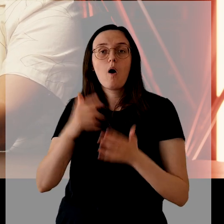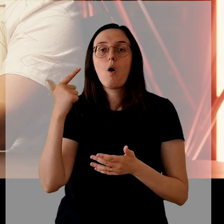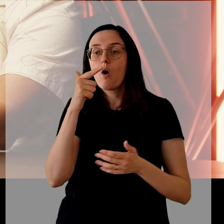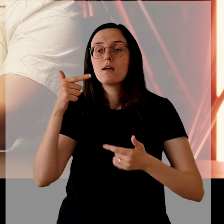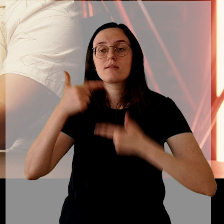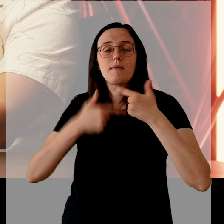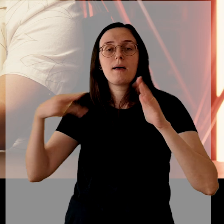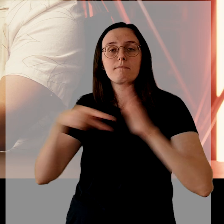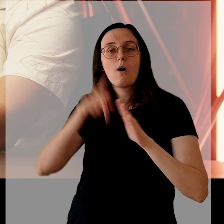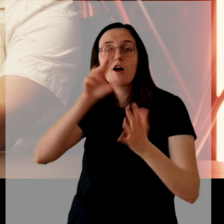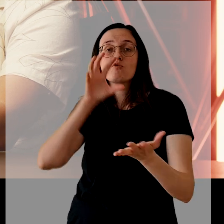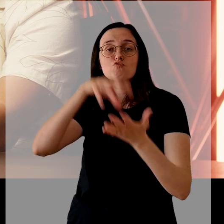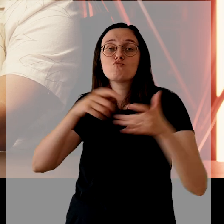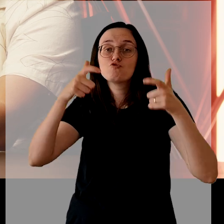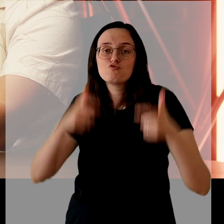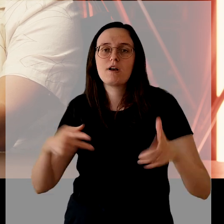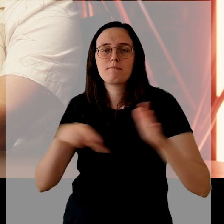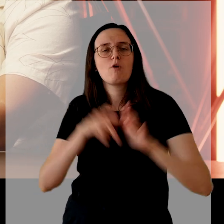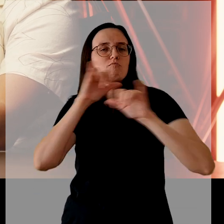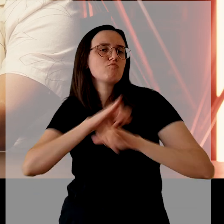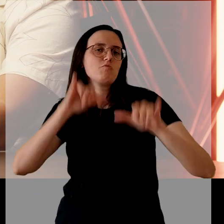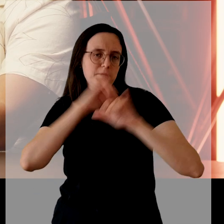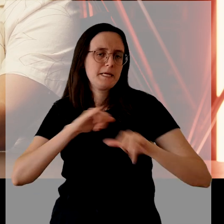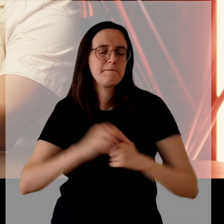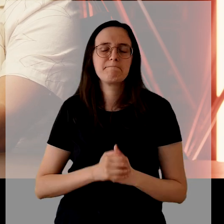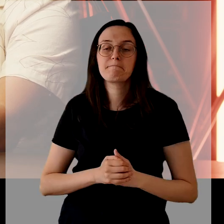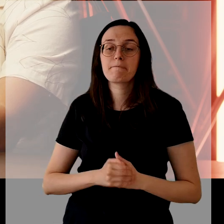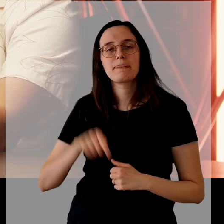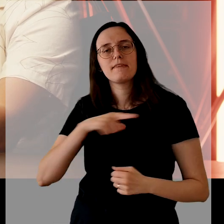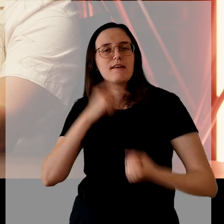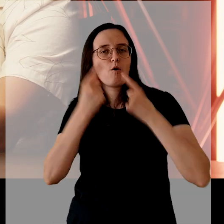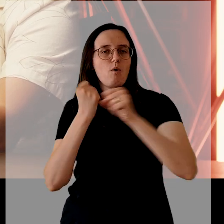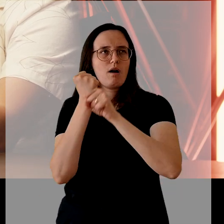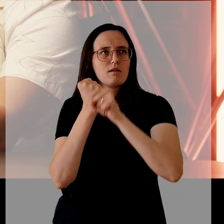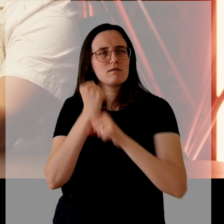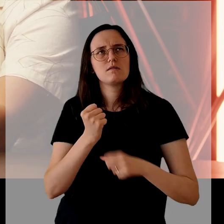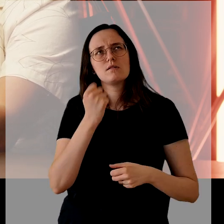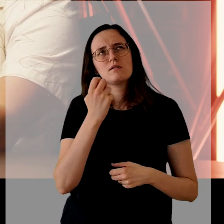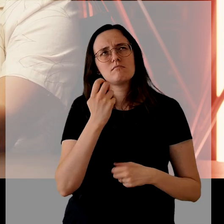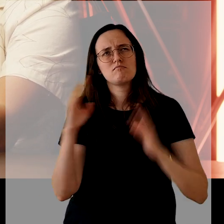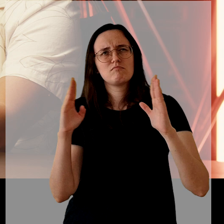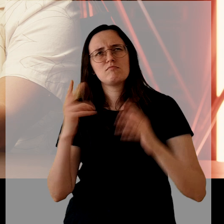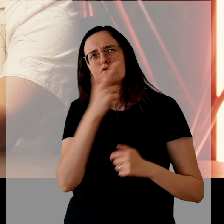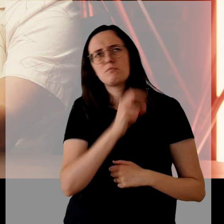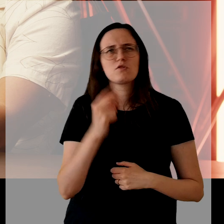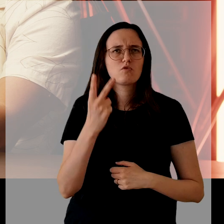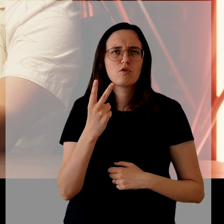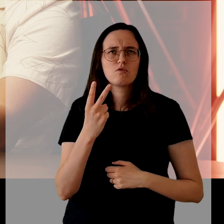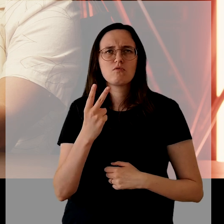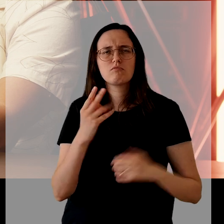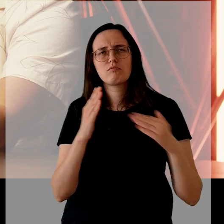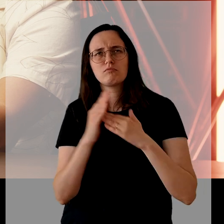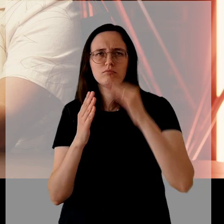alguns trabalhos de estúdio, de publicidade. Então, teve alguns anos ali, entre 2002